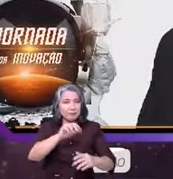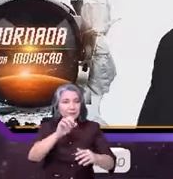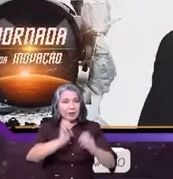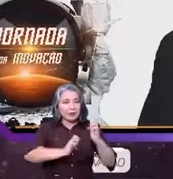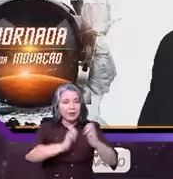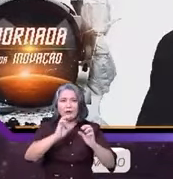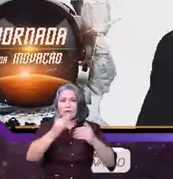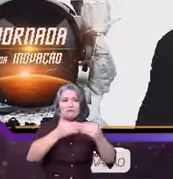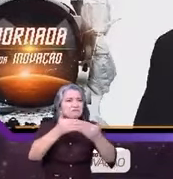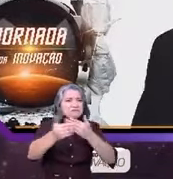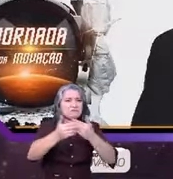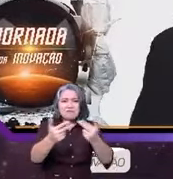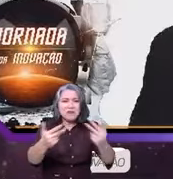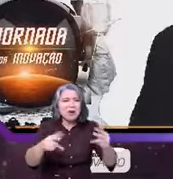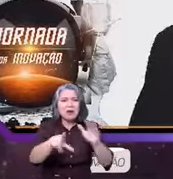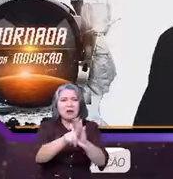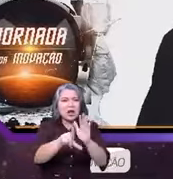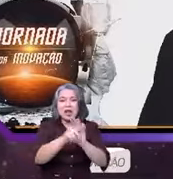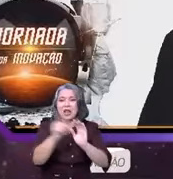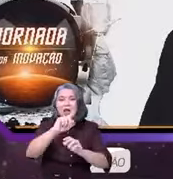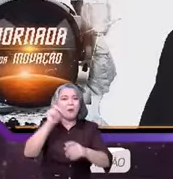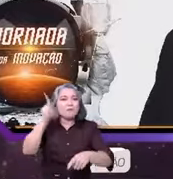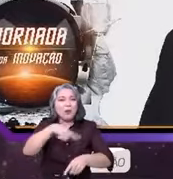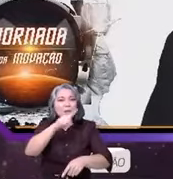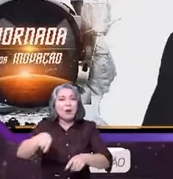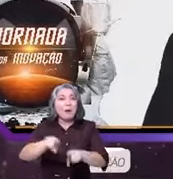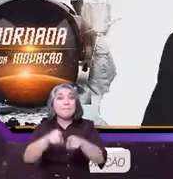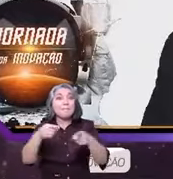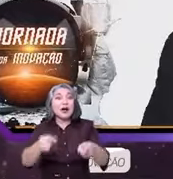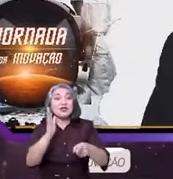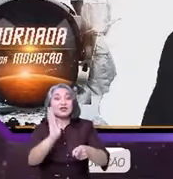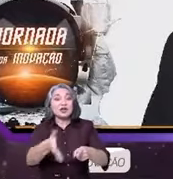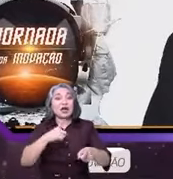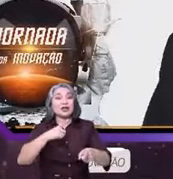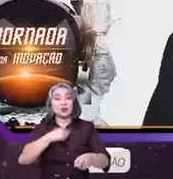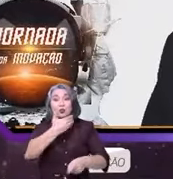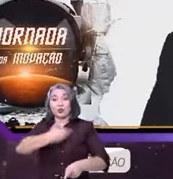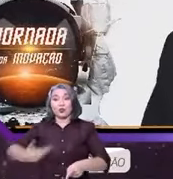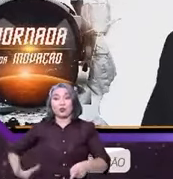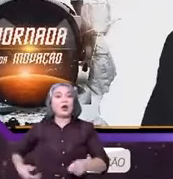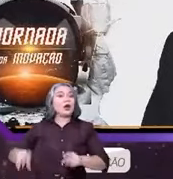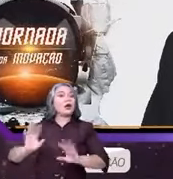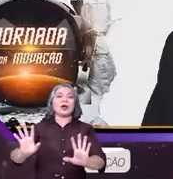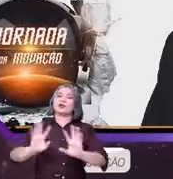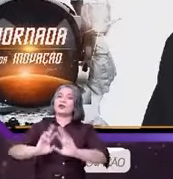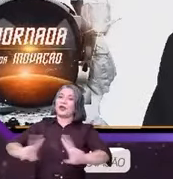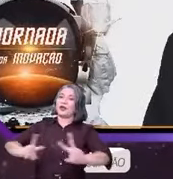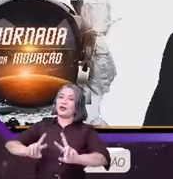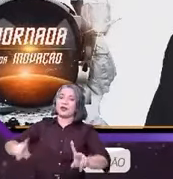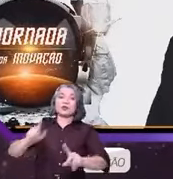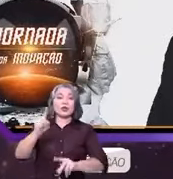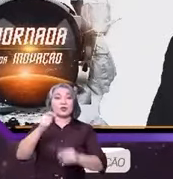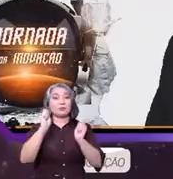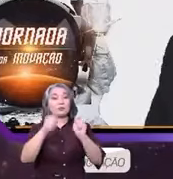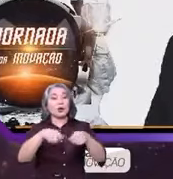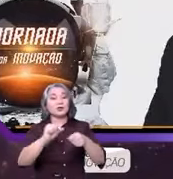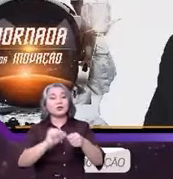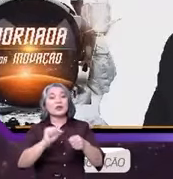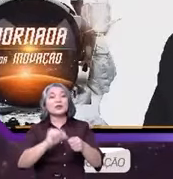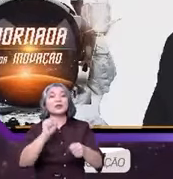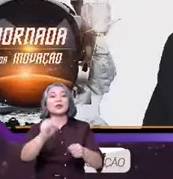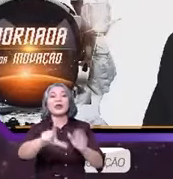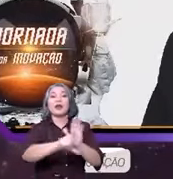qualquer coisa que a lei não proíbe. Já no caso de uma instituição pública, é justamente o contrário. Só se pode fazer aquilo que a